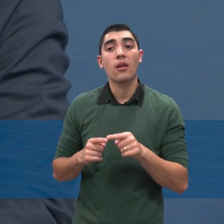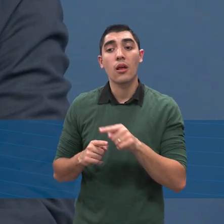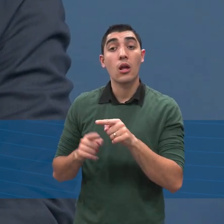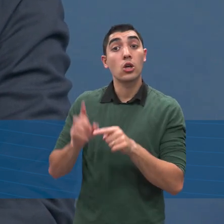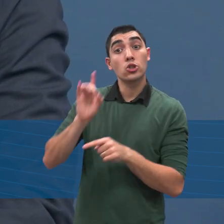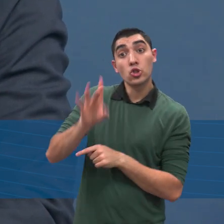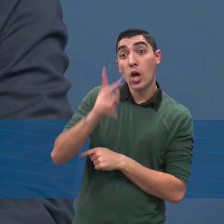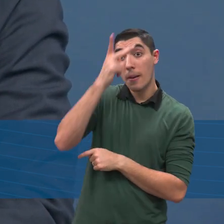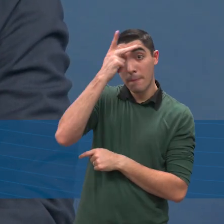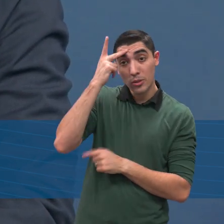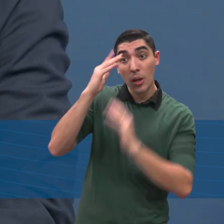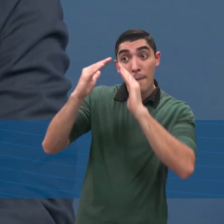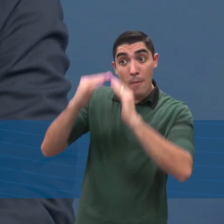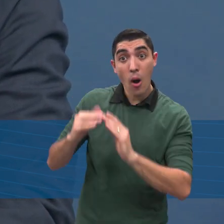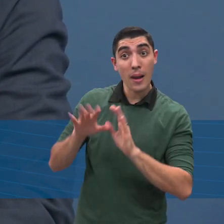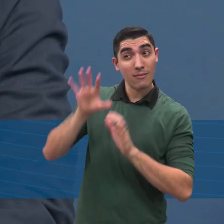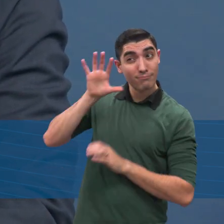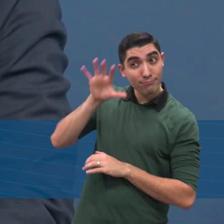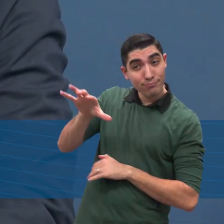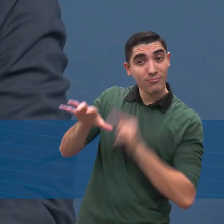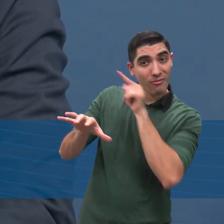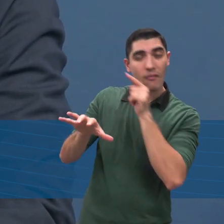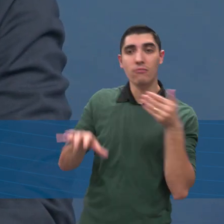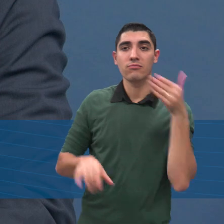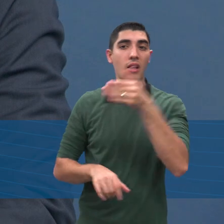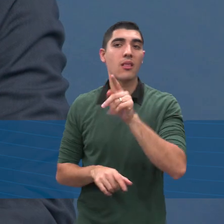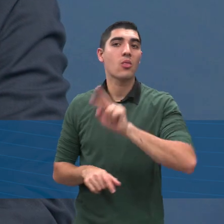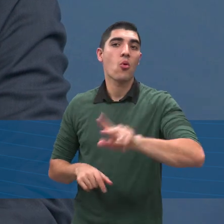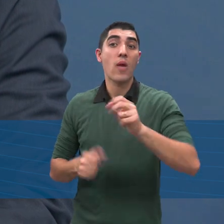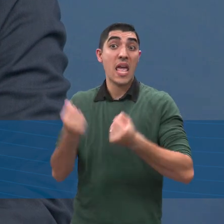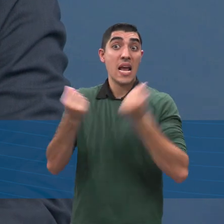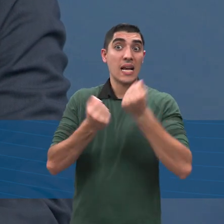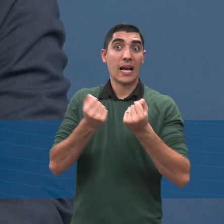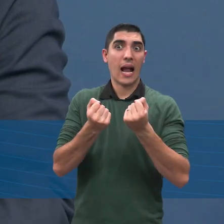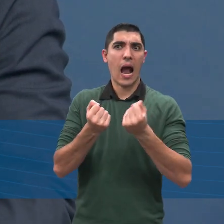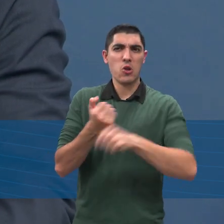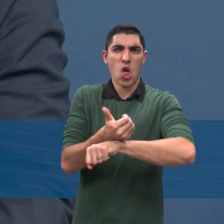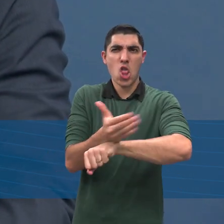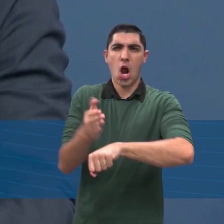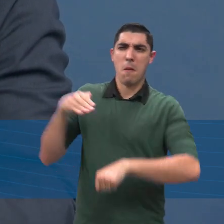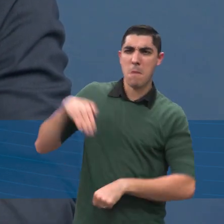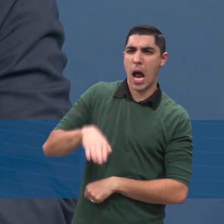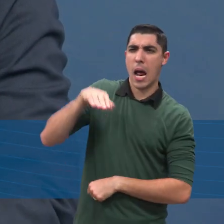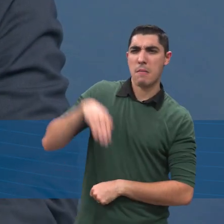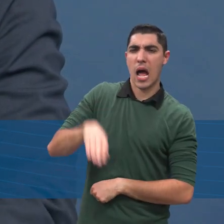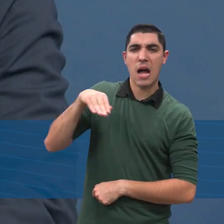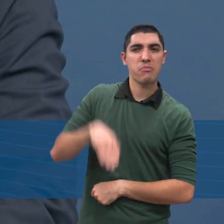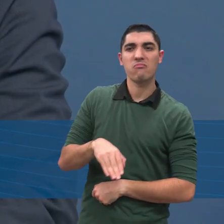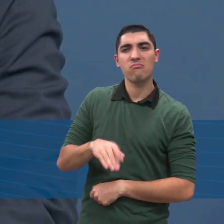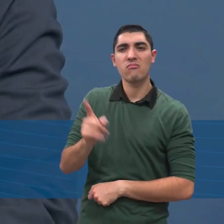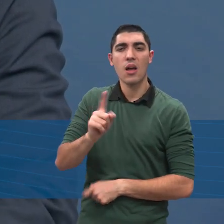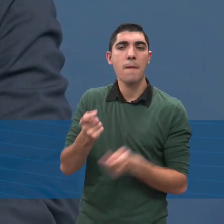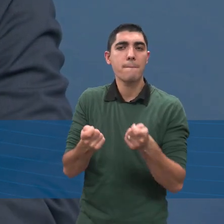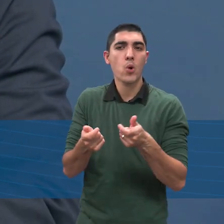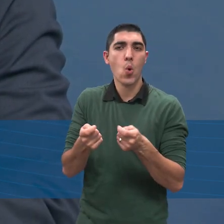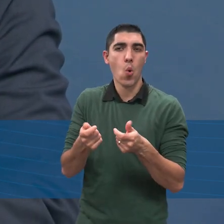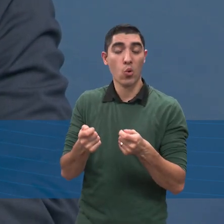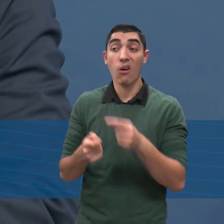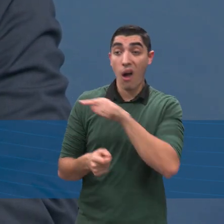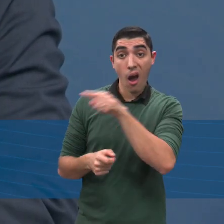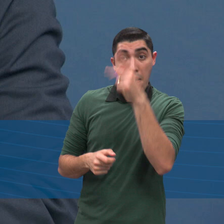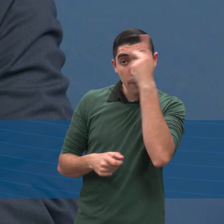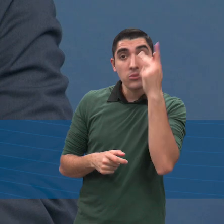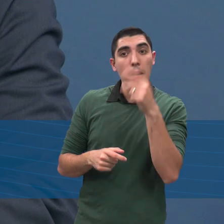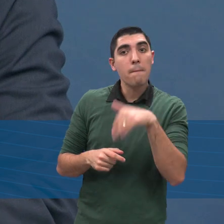só vai lá quem mora lá. Então, não é um lugar de passagem. Então, as pessoas tendem a se